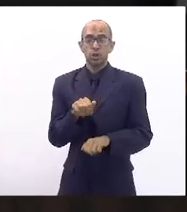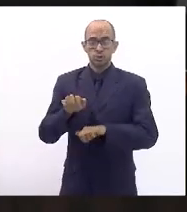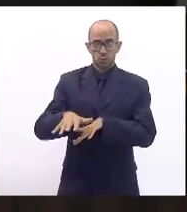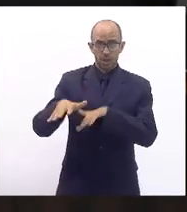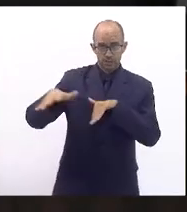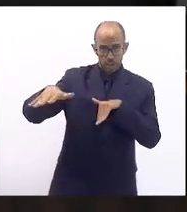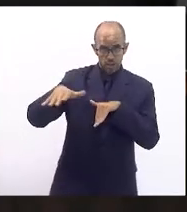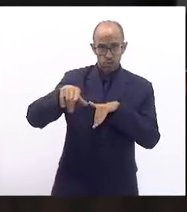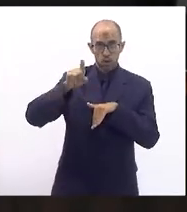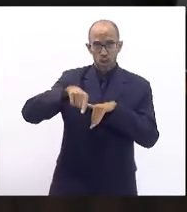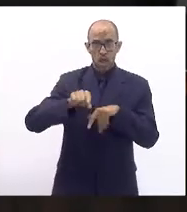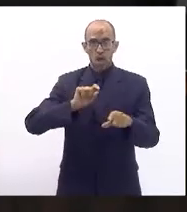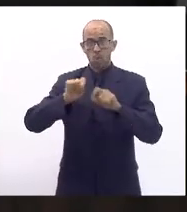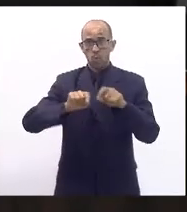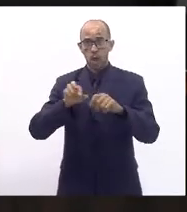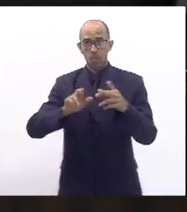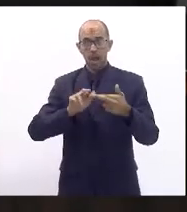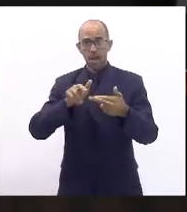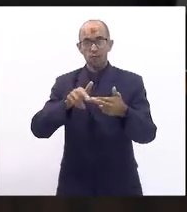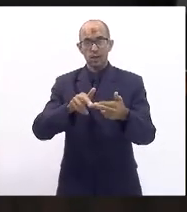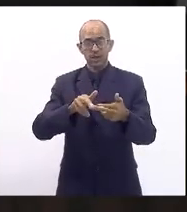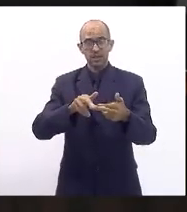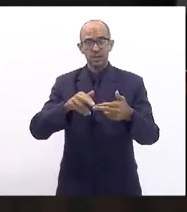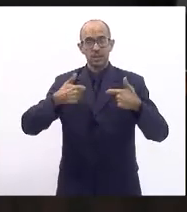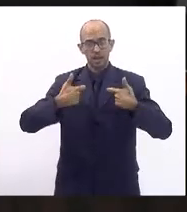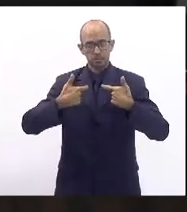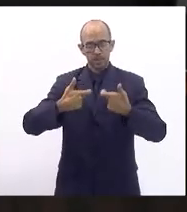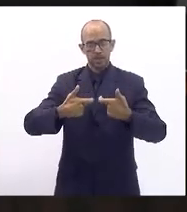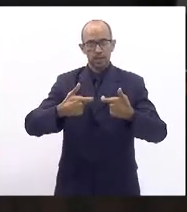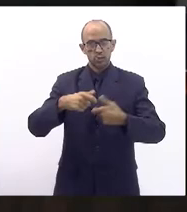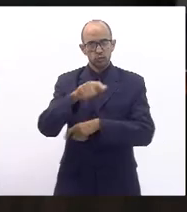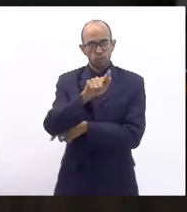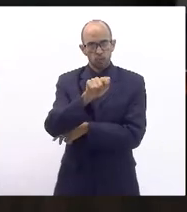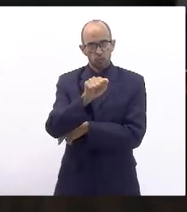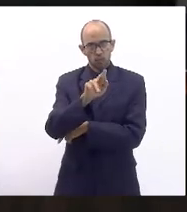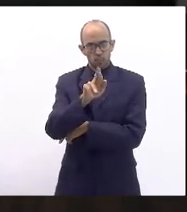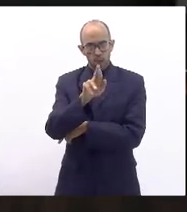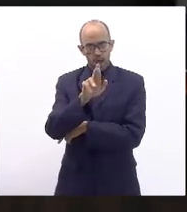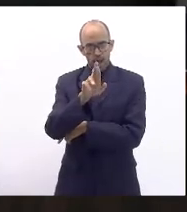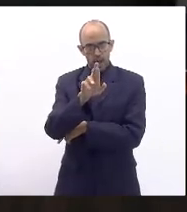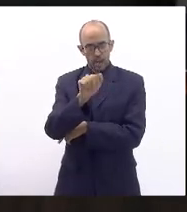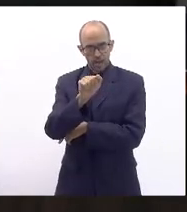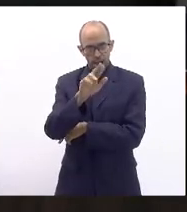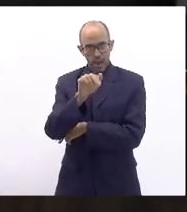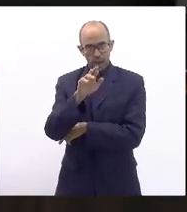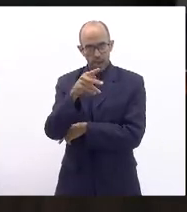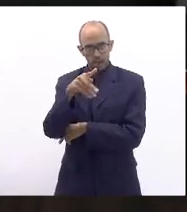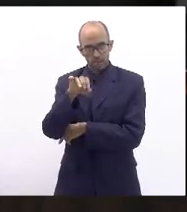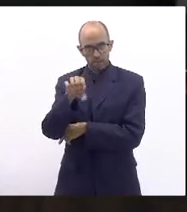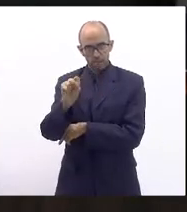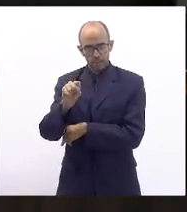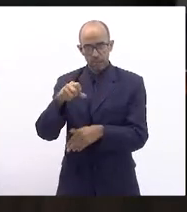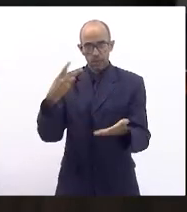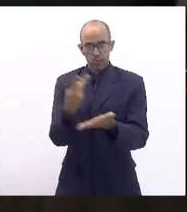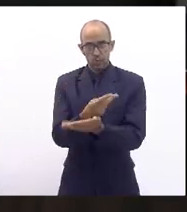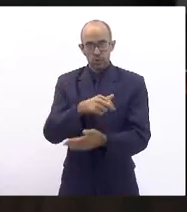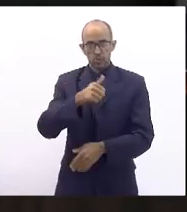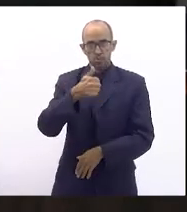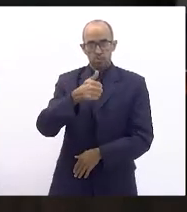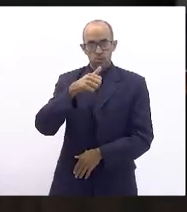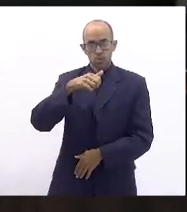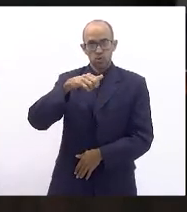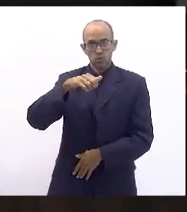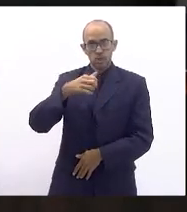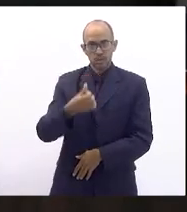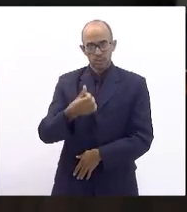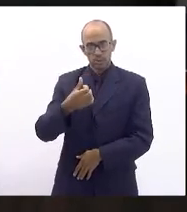remete à memória da Batalha dos Guararapes que ocorreu em Dezenove de abril de 1648 no estado de